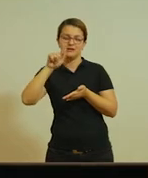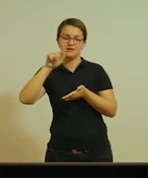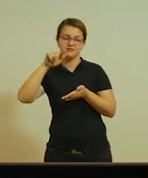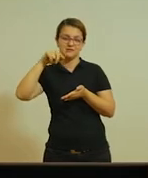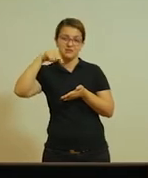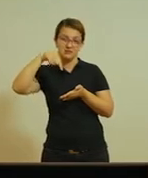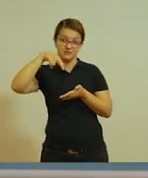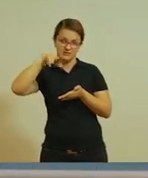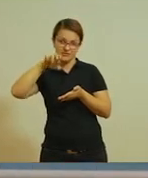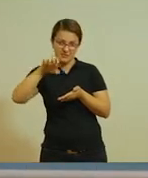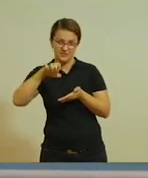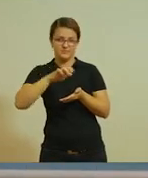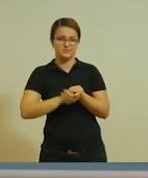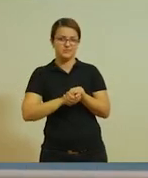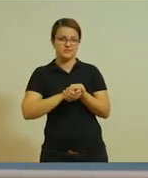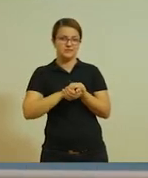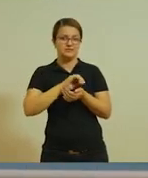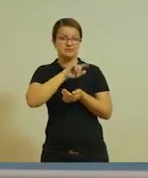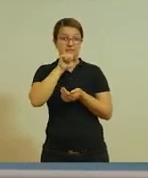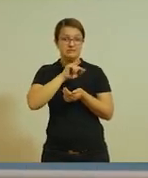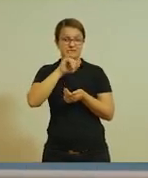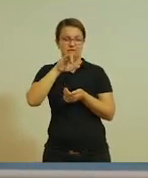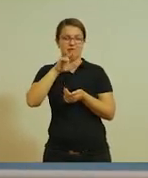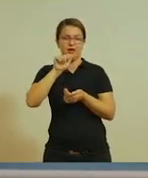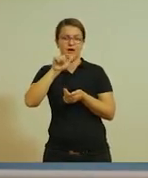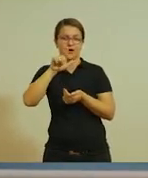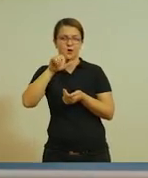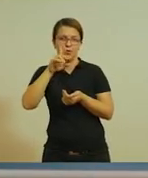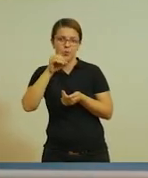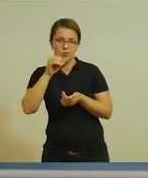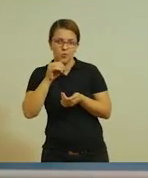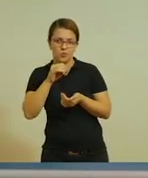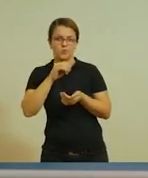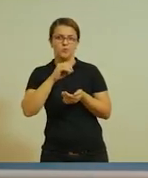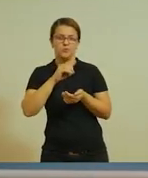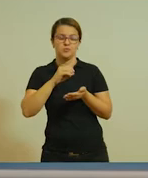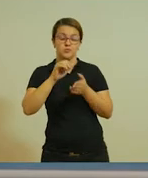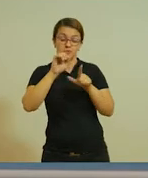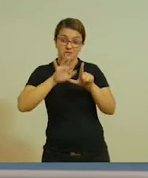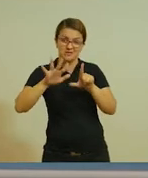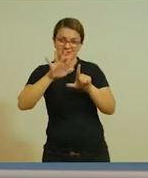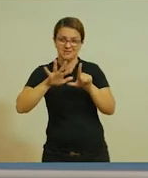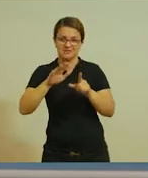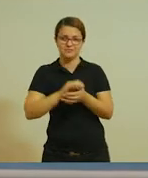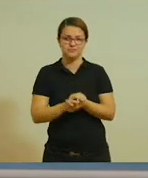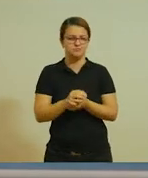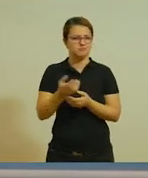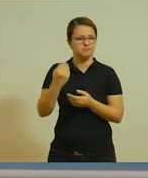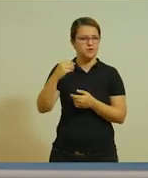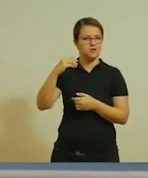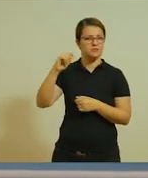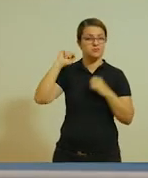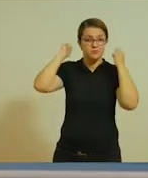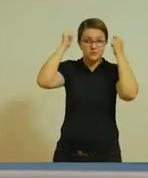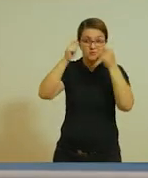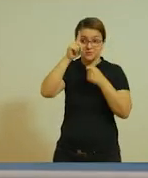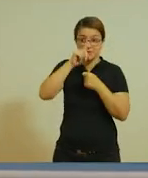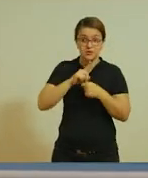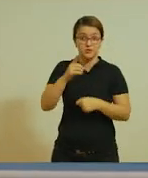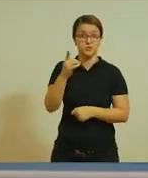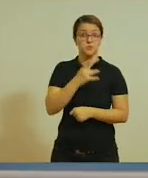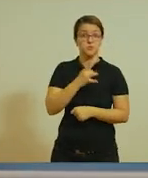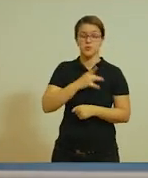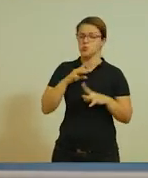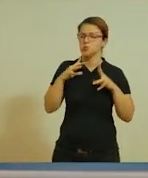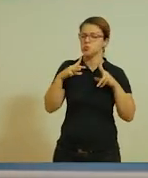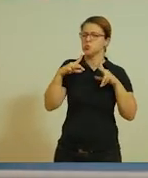Menino Maluquinho. O livro da Chapeuzinho Amarelo conta a história de uma garotinha amarelada de medo. Ela tem